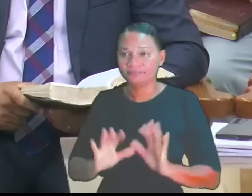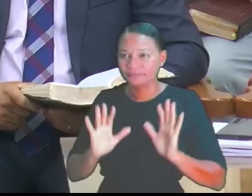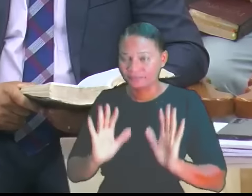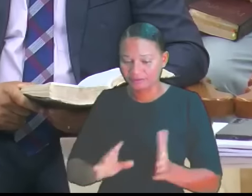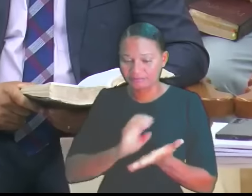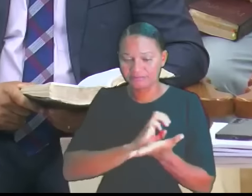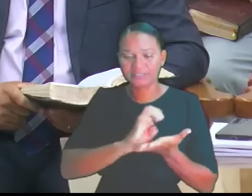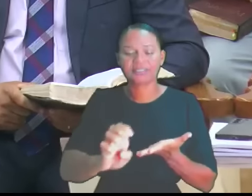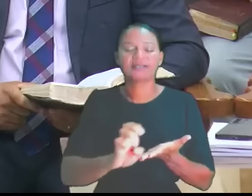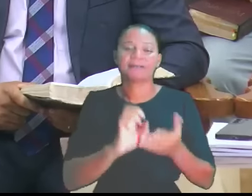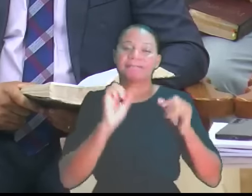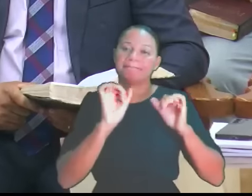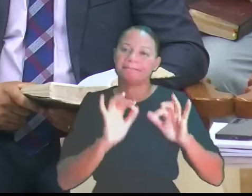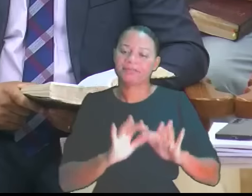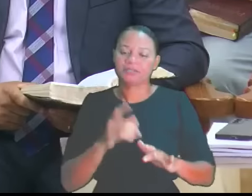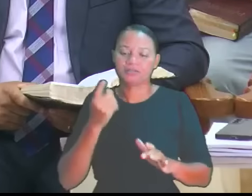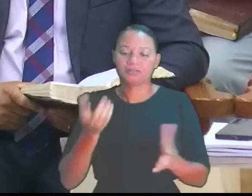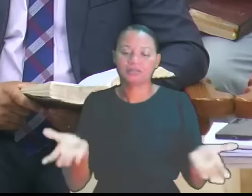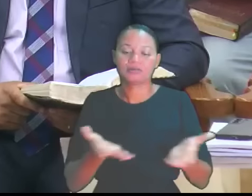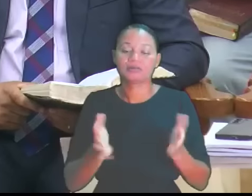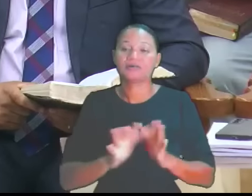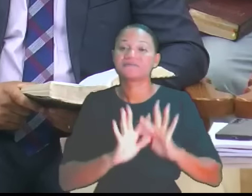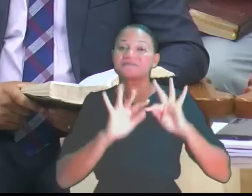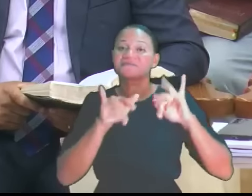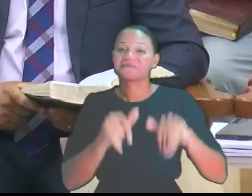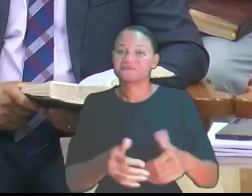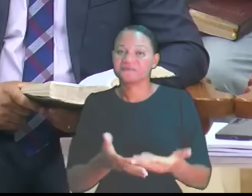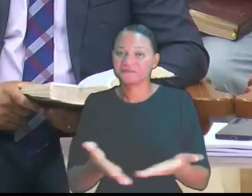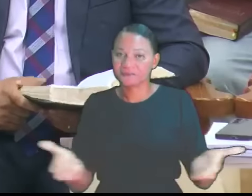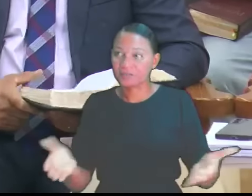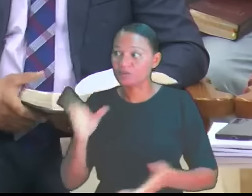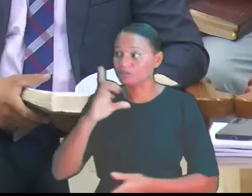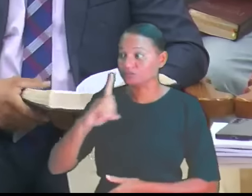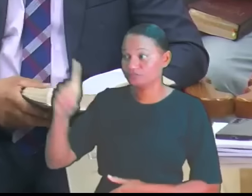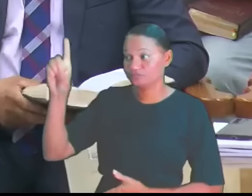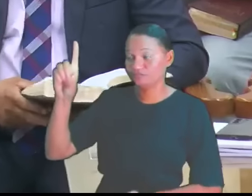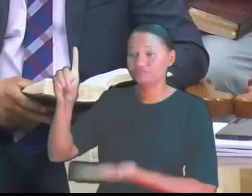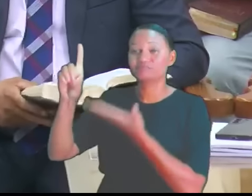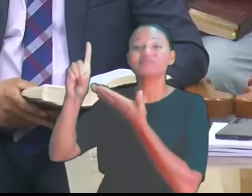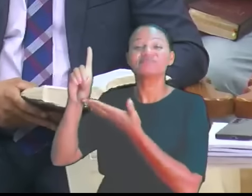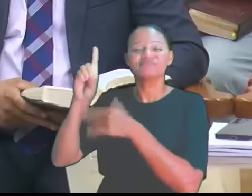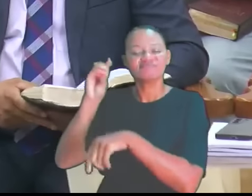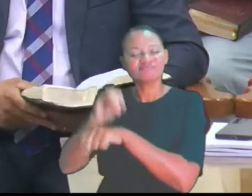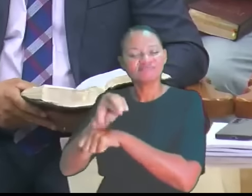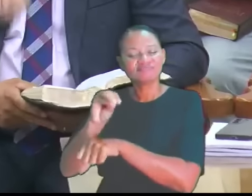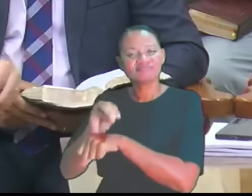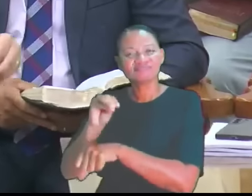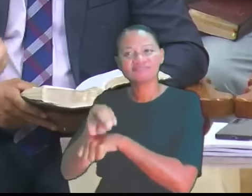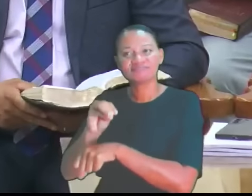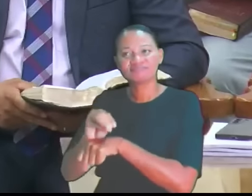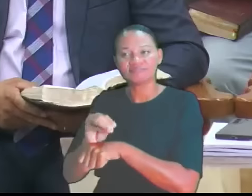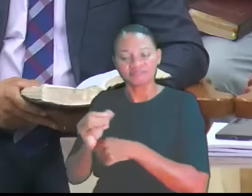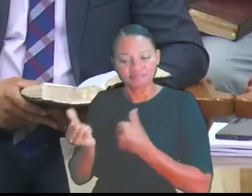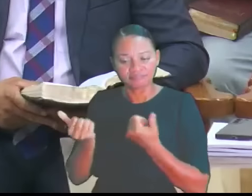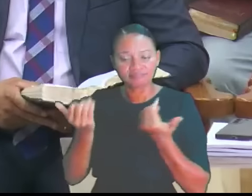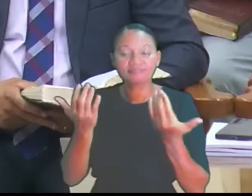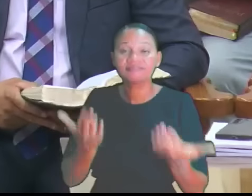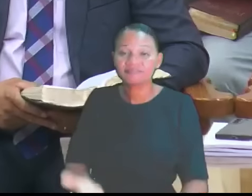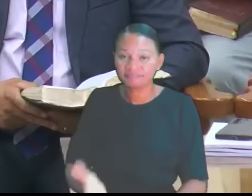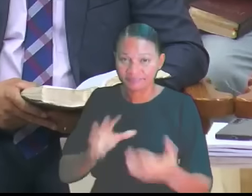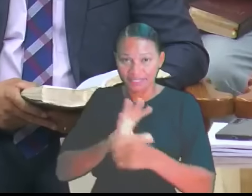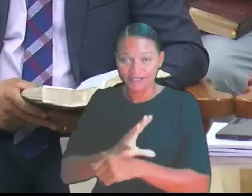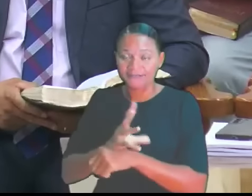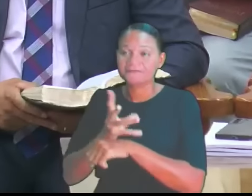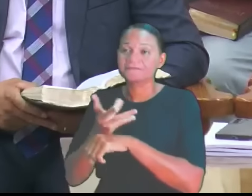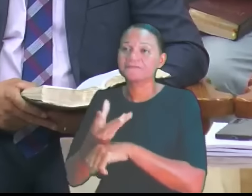quero concluir a mensagem. Diga comigo assim: o Deus que provê, Deus que provê para a igreja, para a